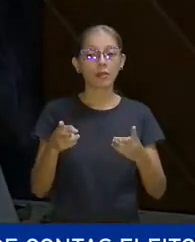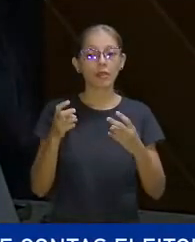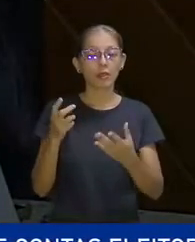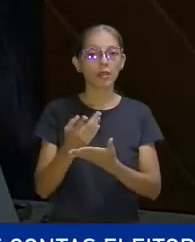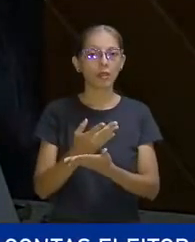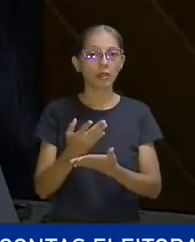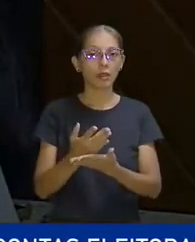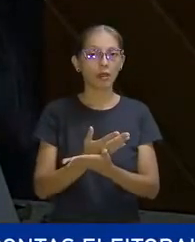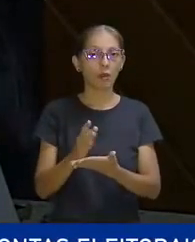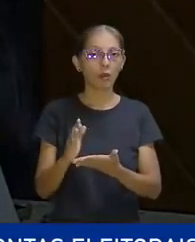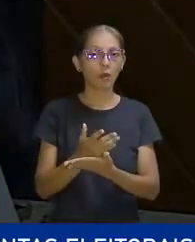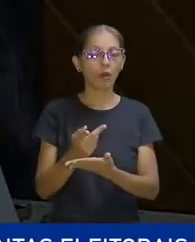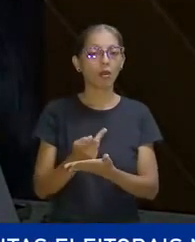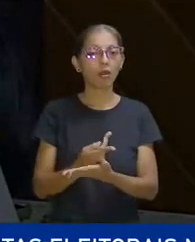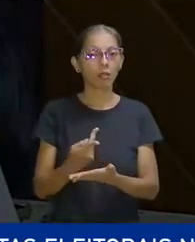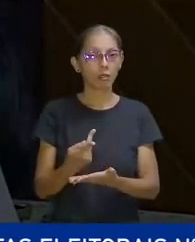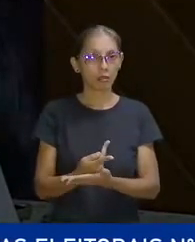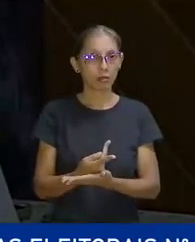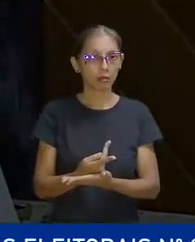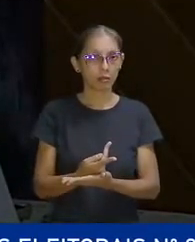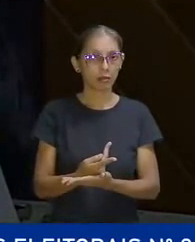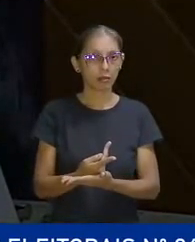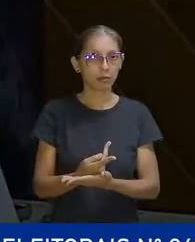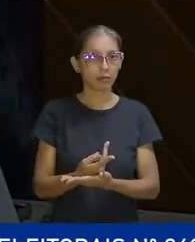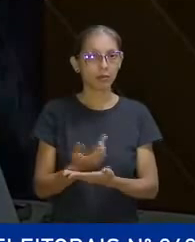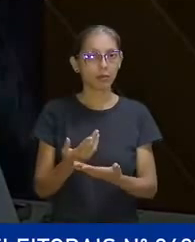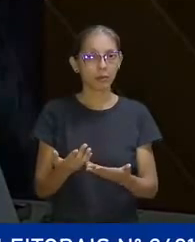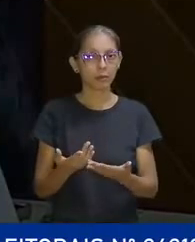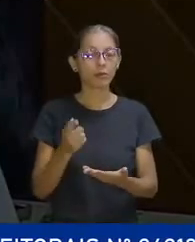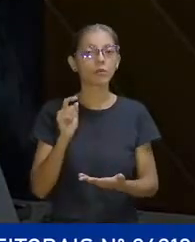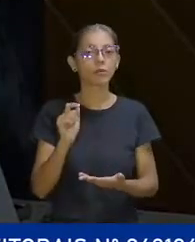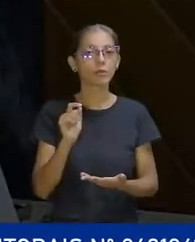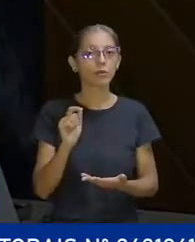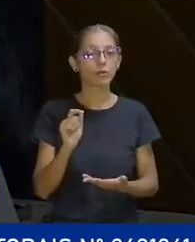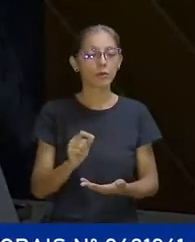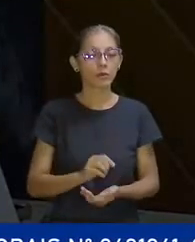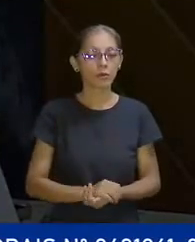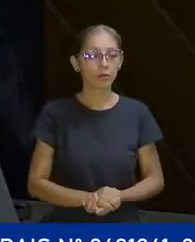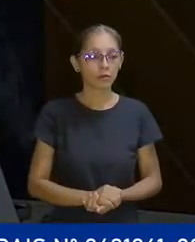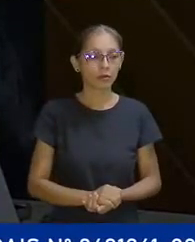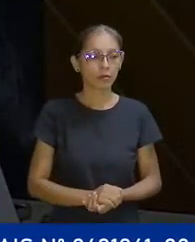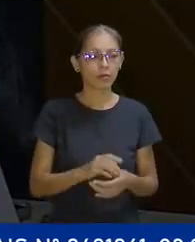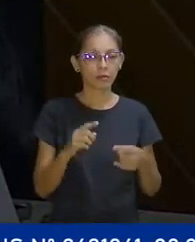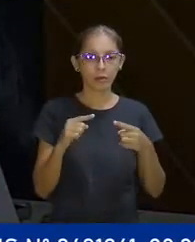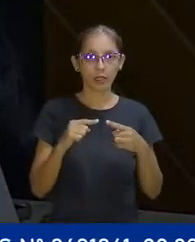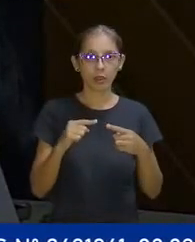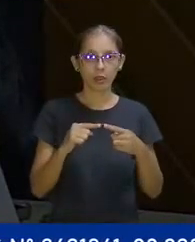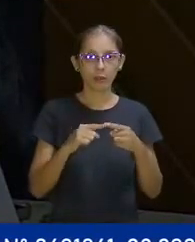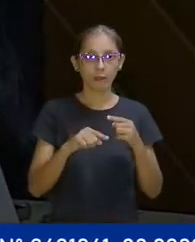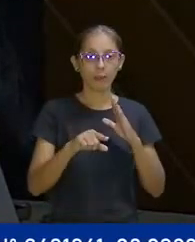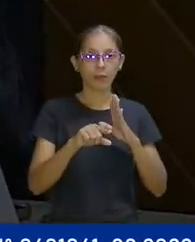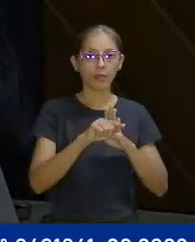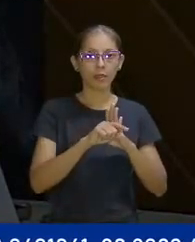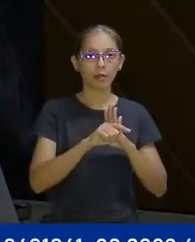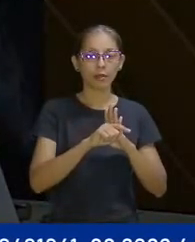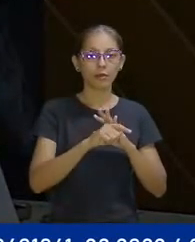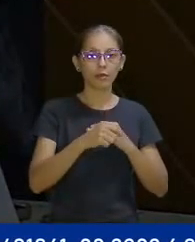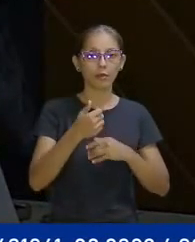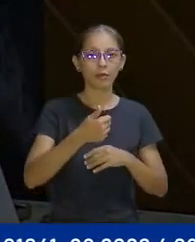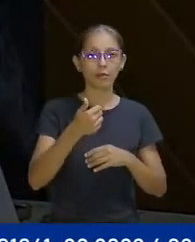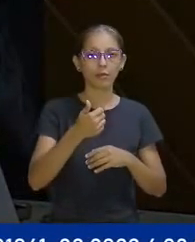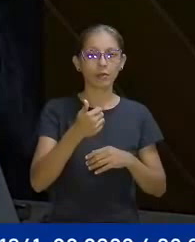parecer técnico, foram todas comprovadas por outros meios idôneos previstos no parágrafo 1º do artigo 60